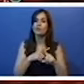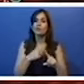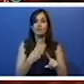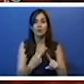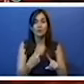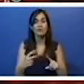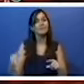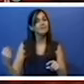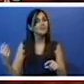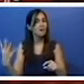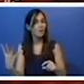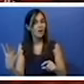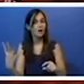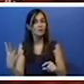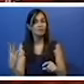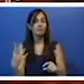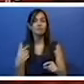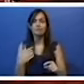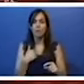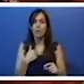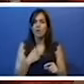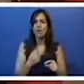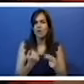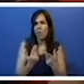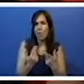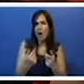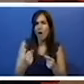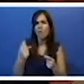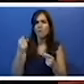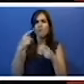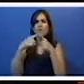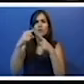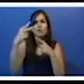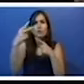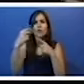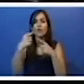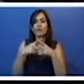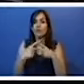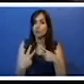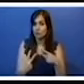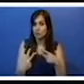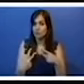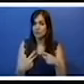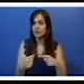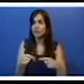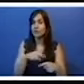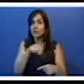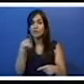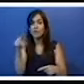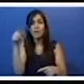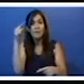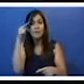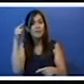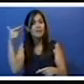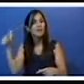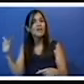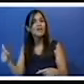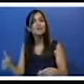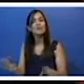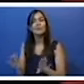Se eu multipliquei por dois em cima multiplica por 2 em baixo agora pensem nas outras outra fração